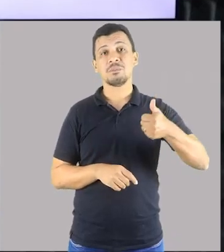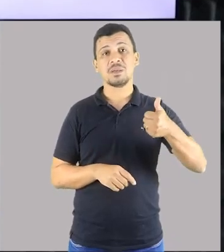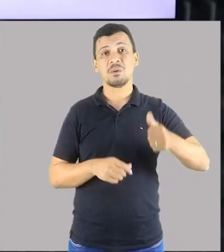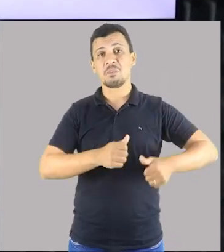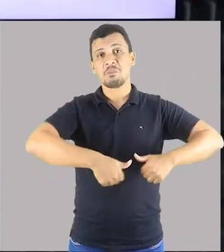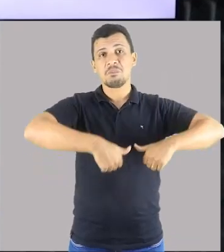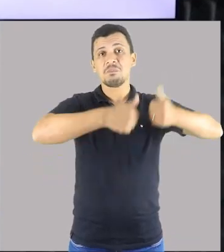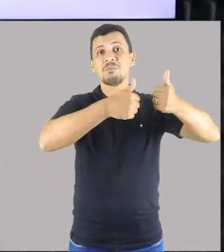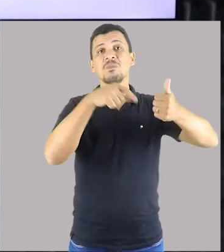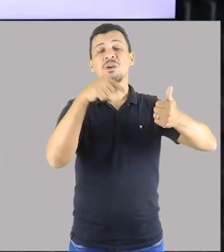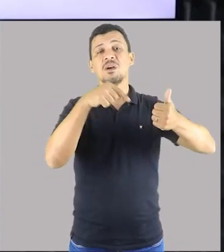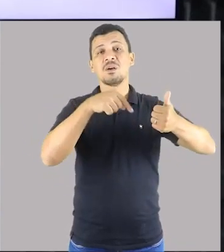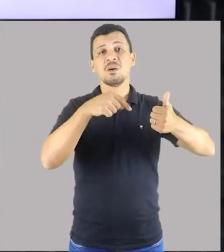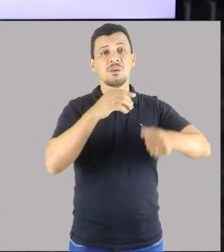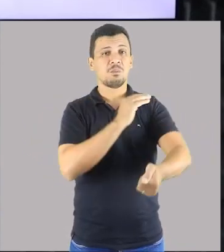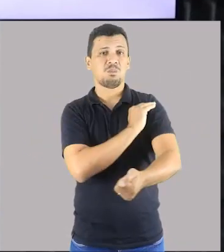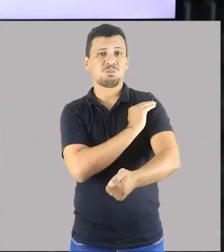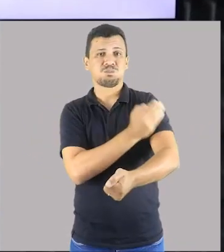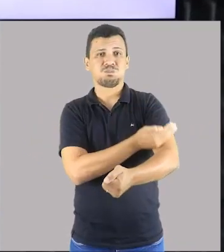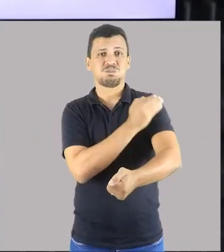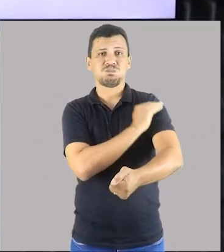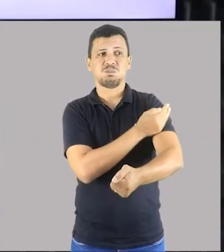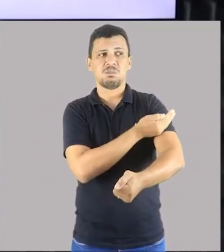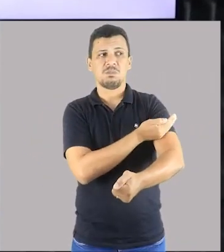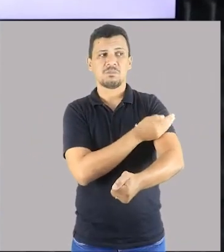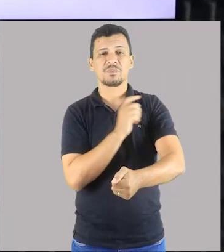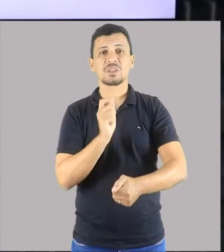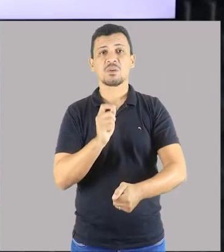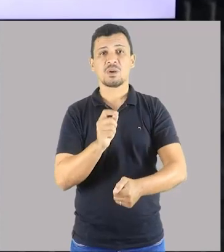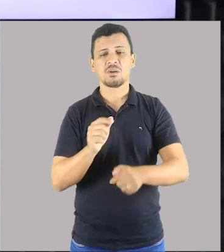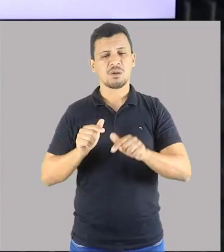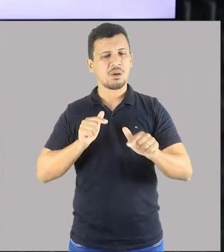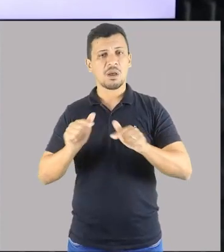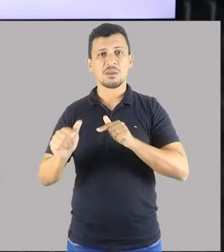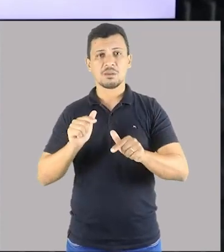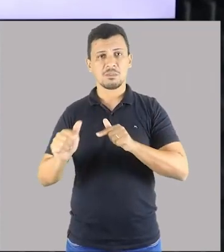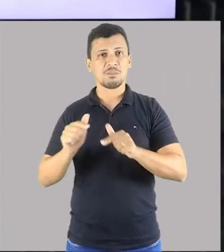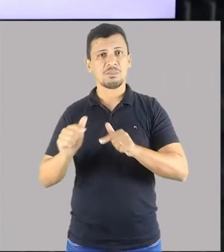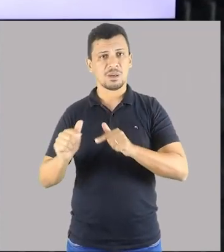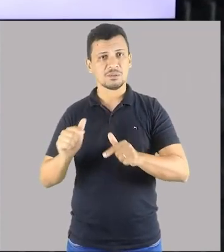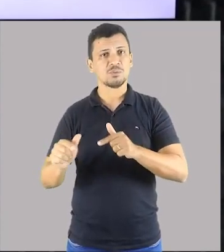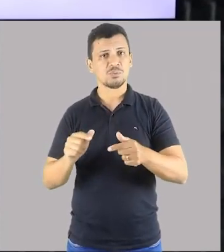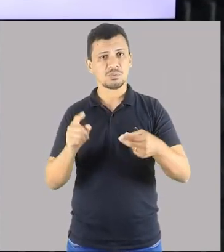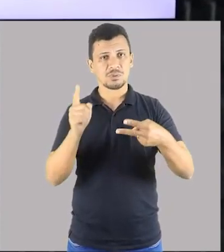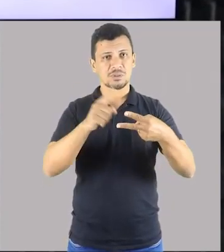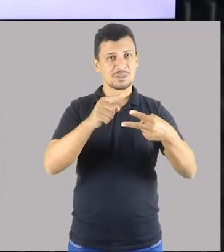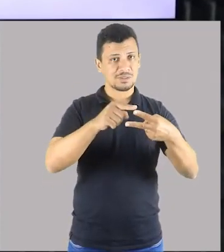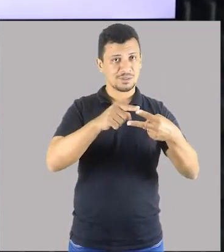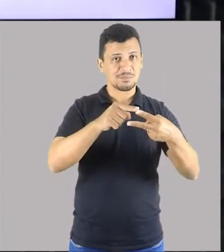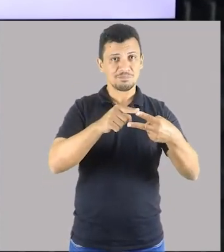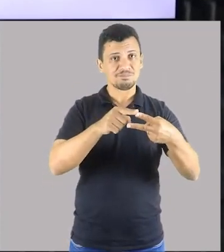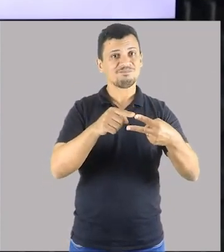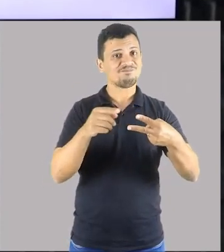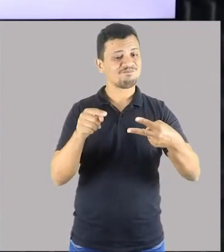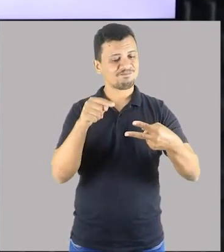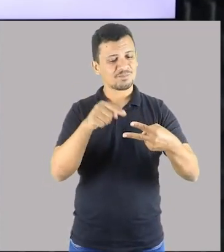musculares, que é o aumento do trabalho dessas fibras tipo 1, que são as